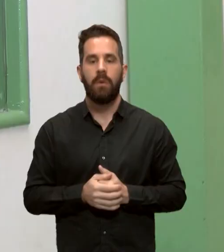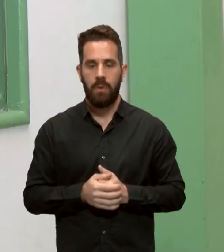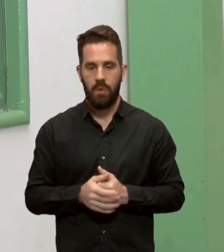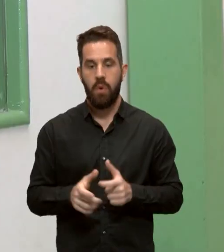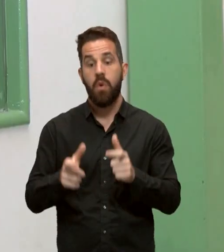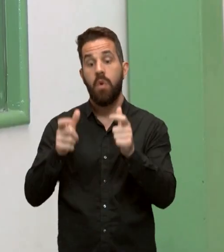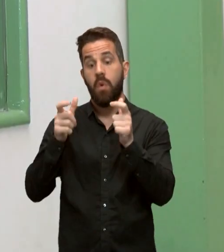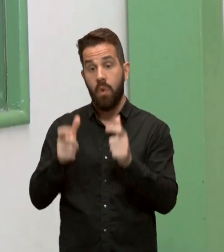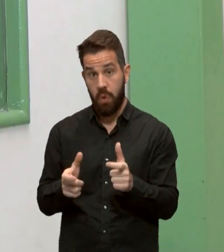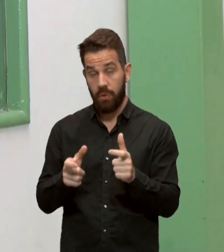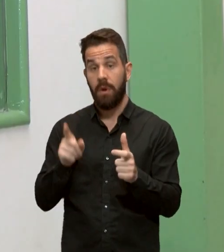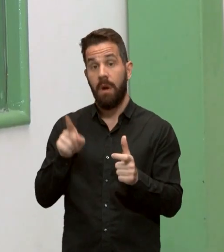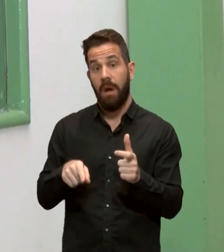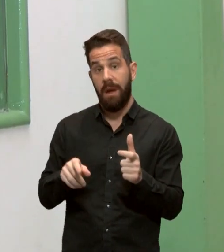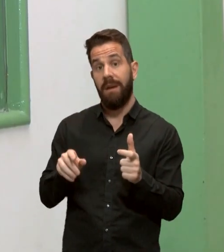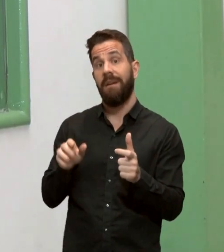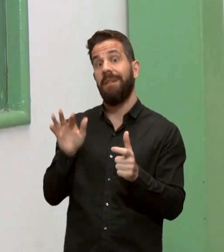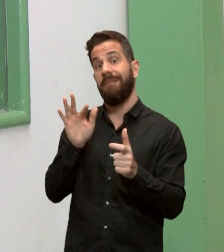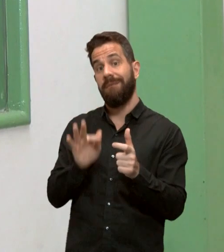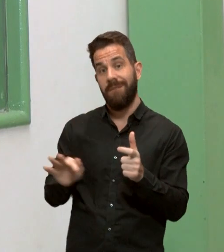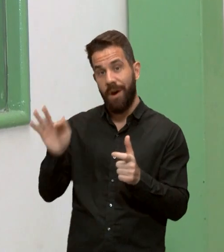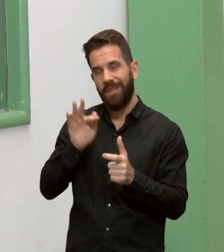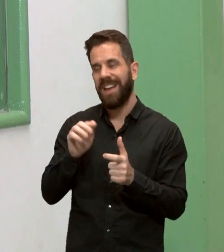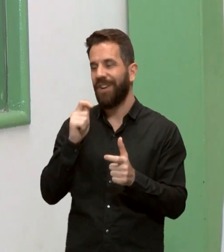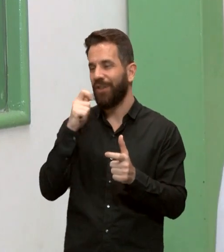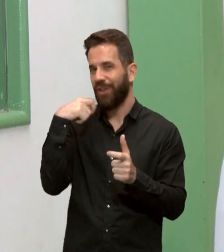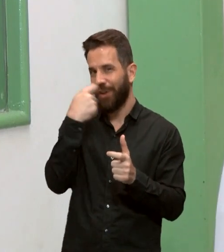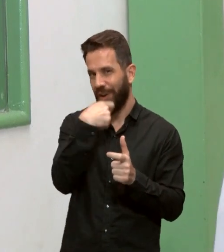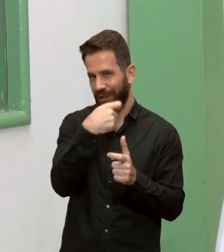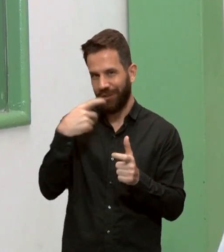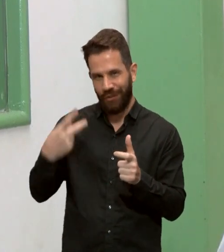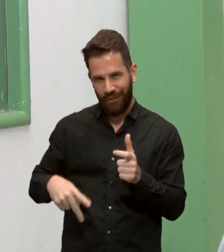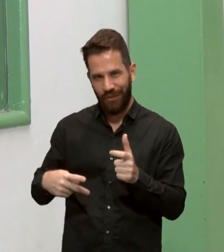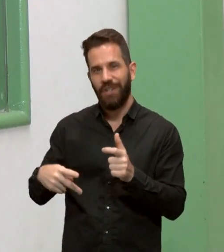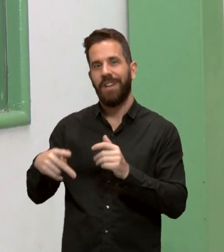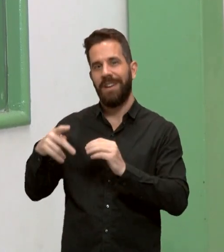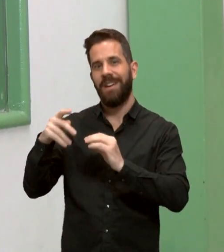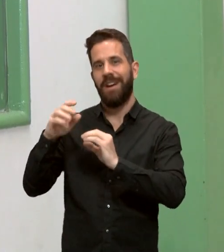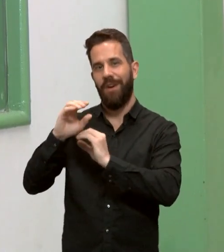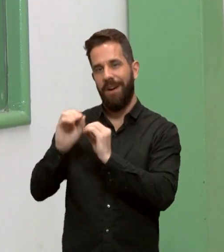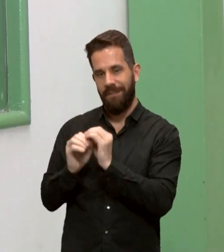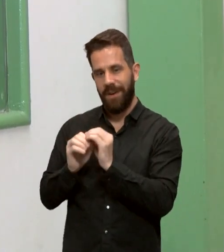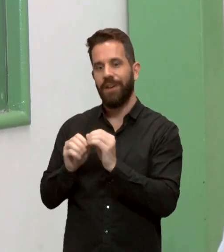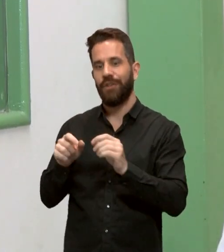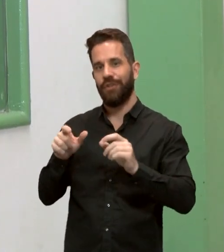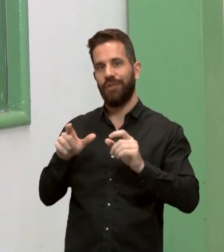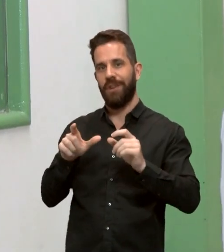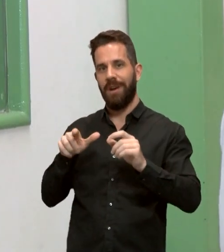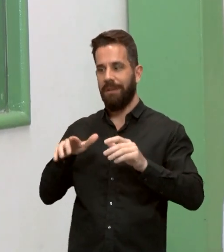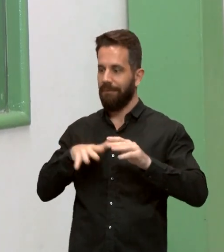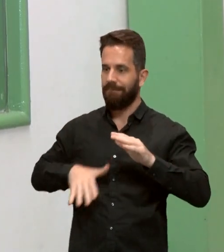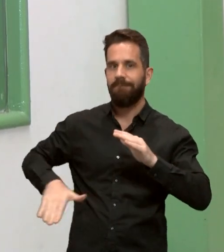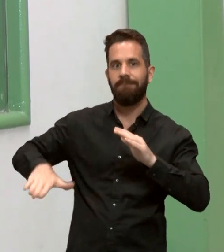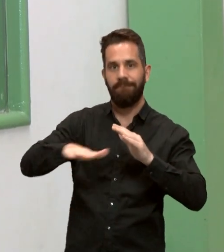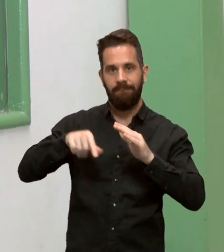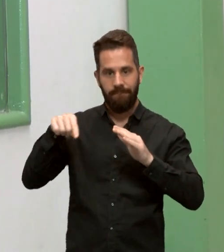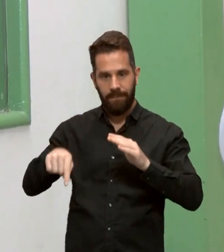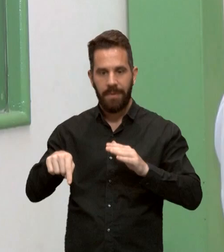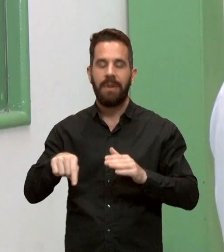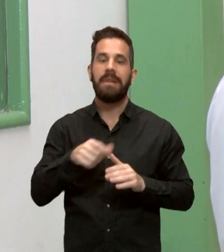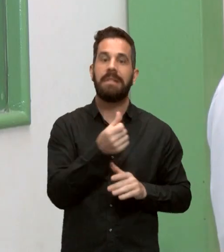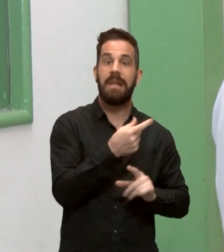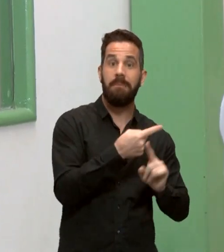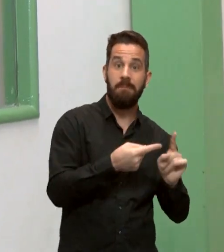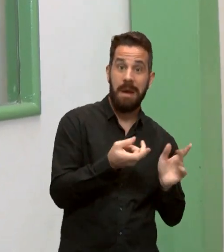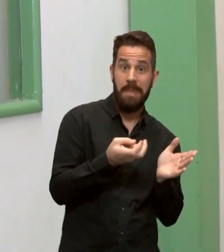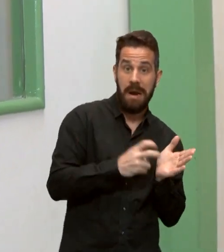do prédio da Faculdade de Odontologia da UFG e o laboratório funciona das 6h30 da manhã às 18h30. Maravilha,